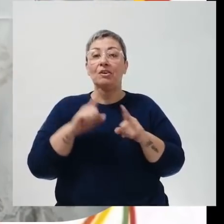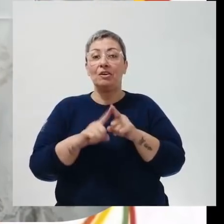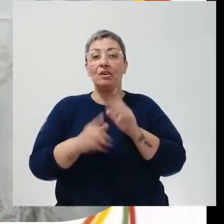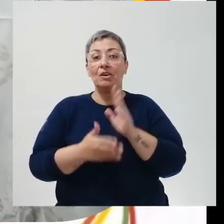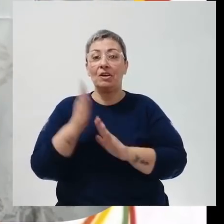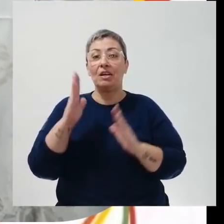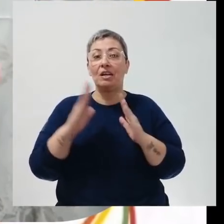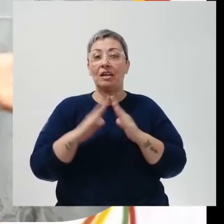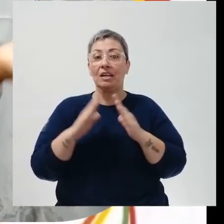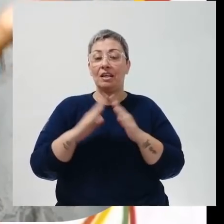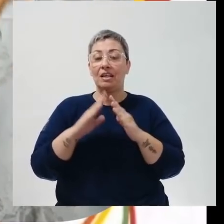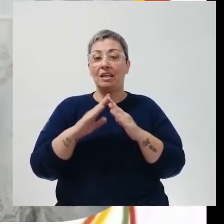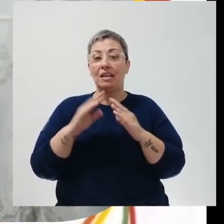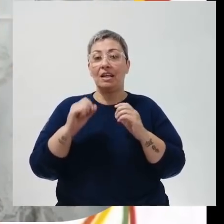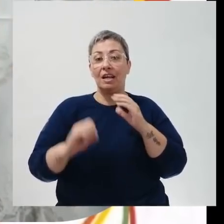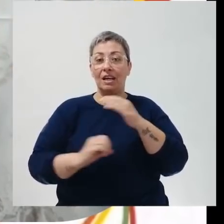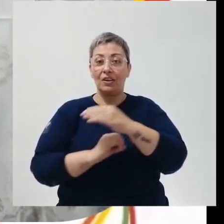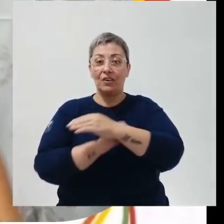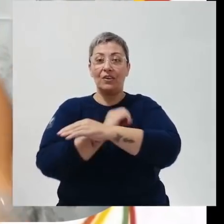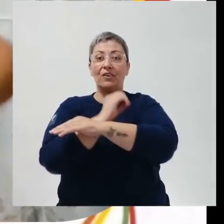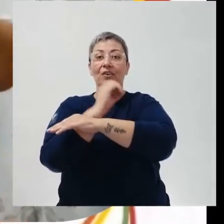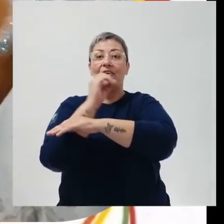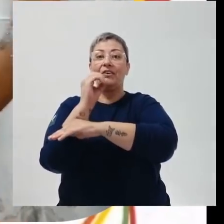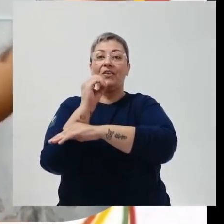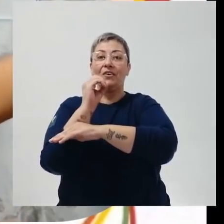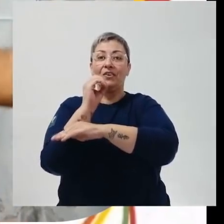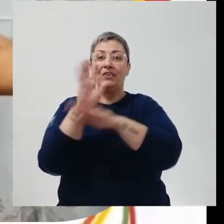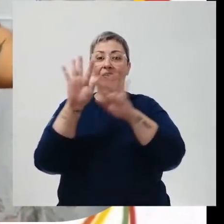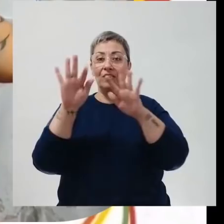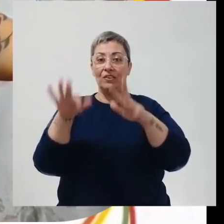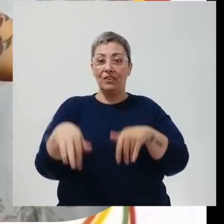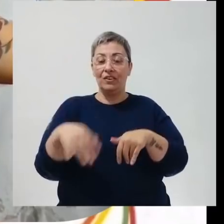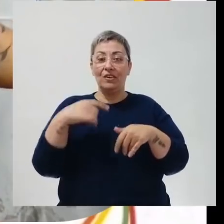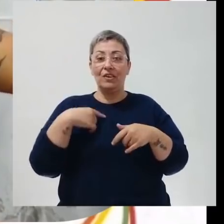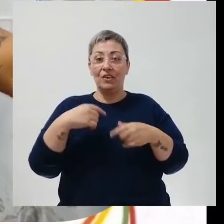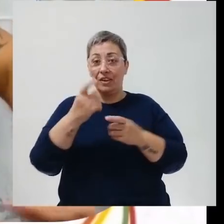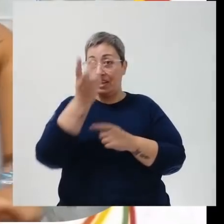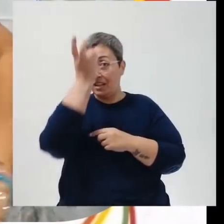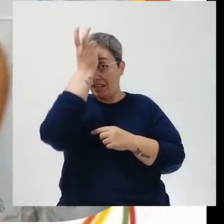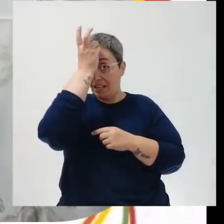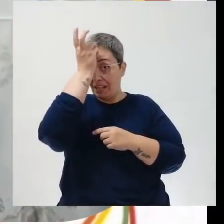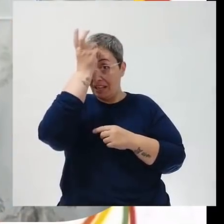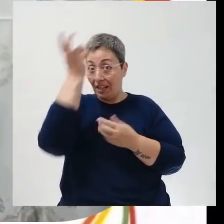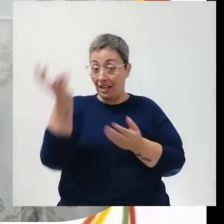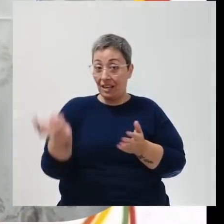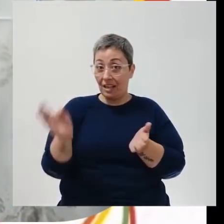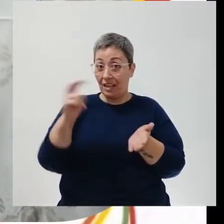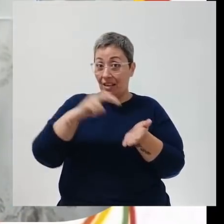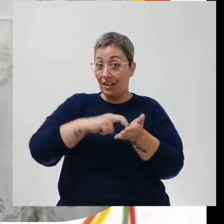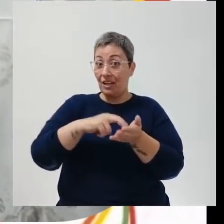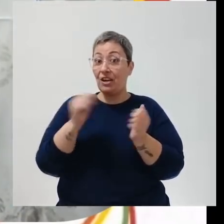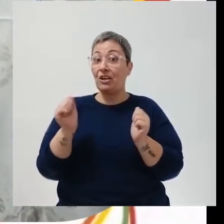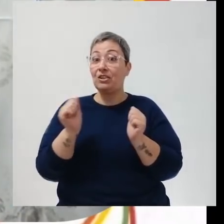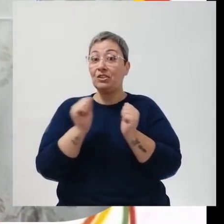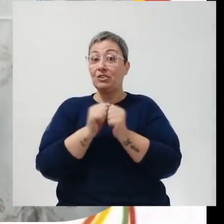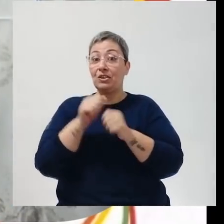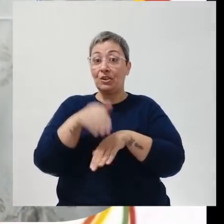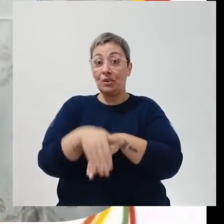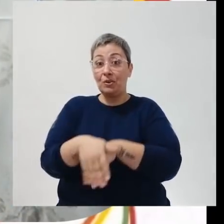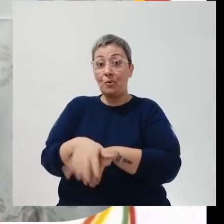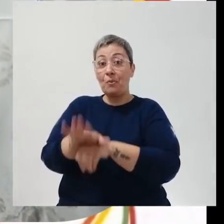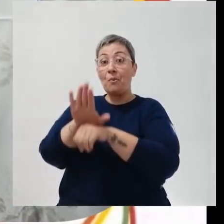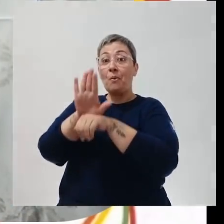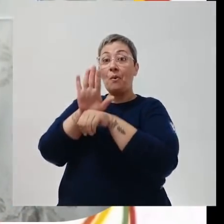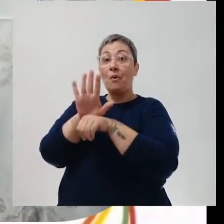casa assim que o dia raiou. Dona Cabrita chegou juntamente com o pavão e